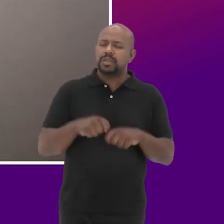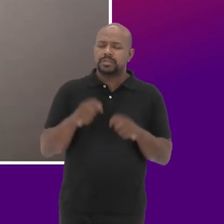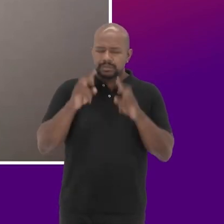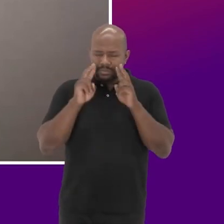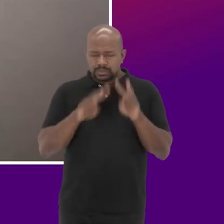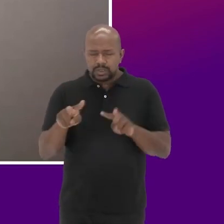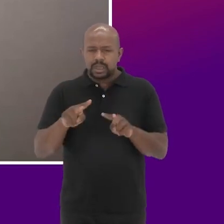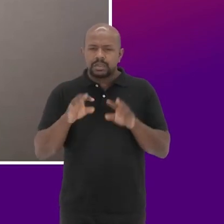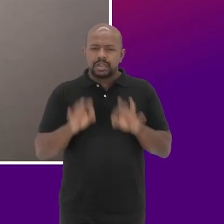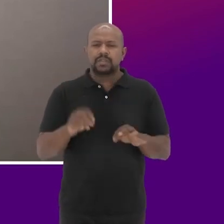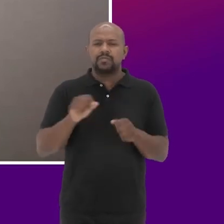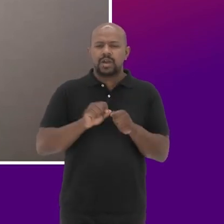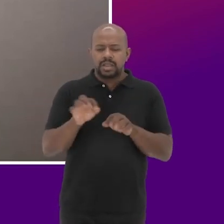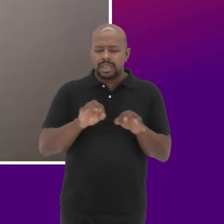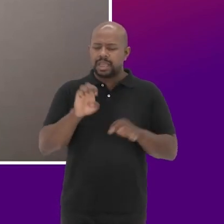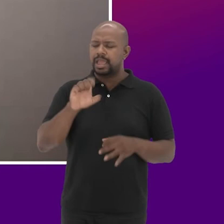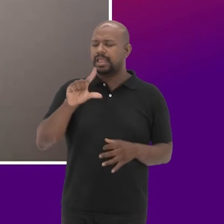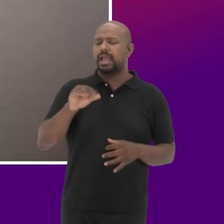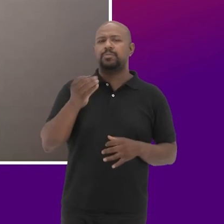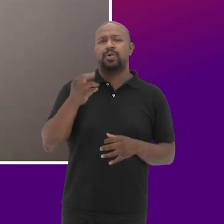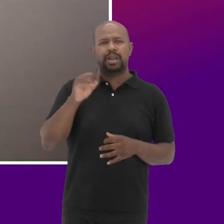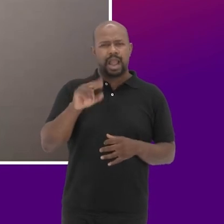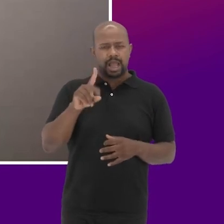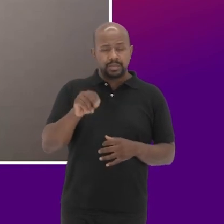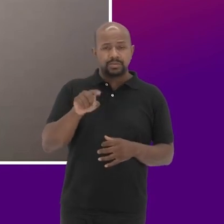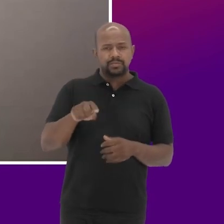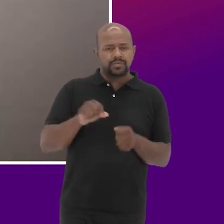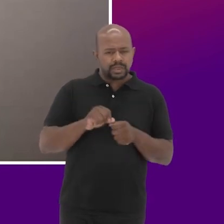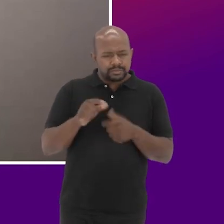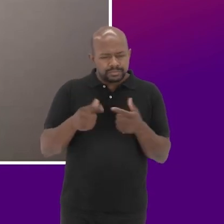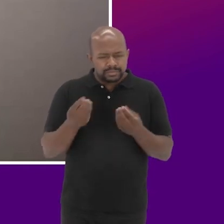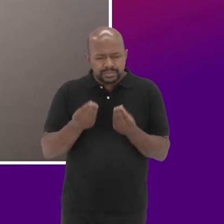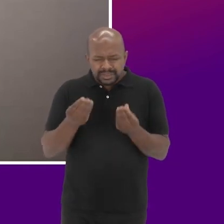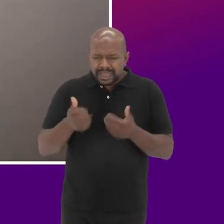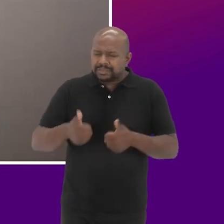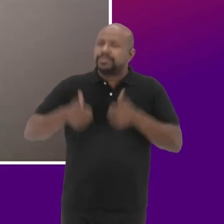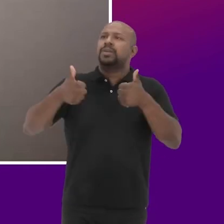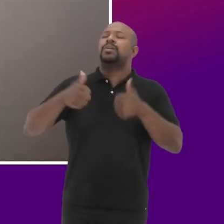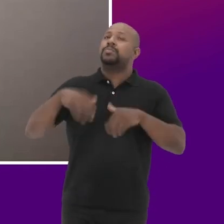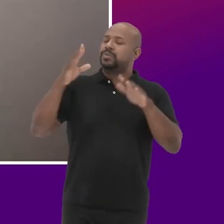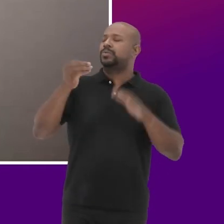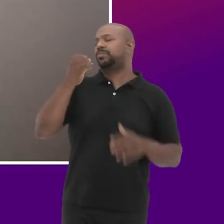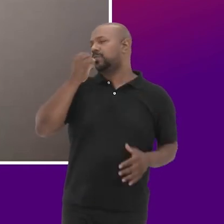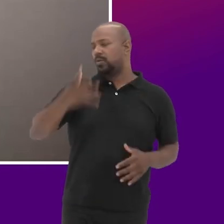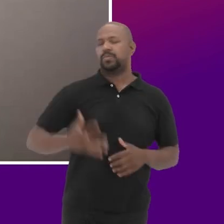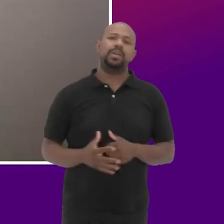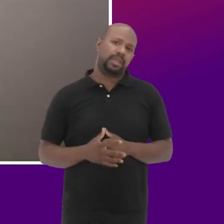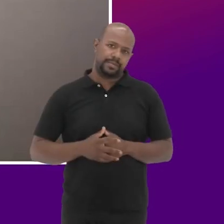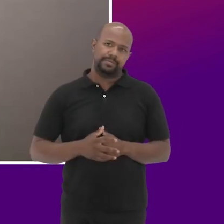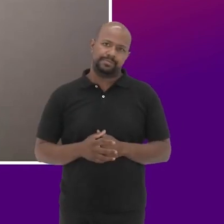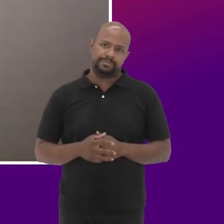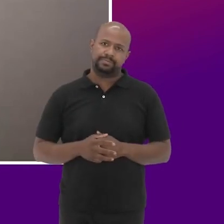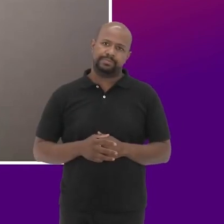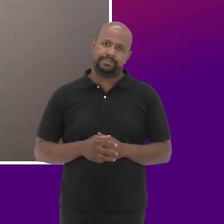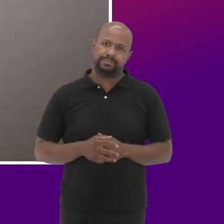que saia ao mercado, que foi elaborado e pensado, saia de uma forma muito boa